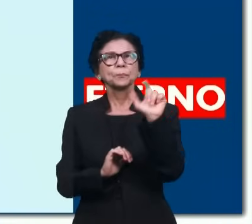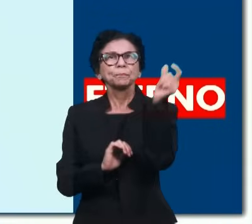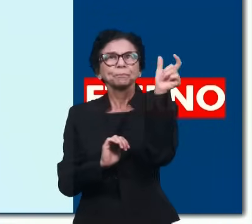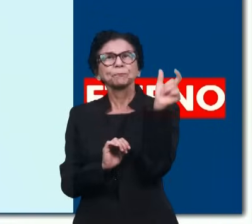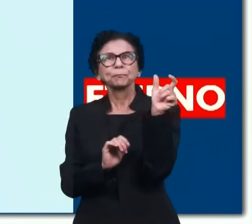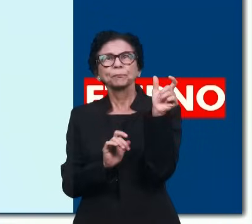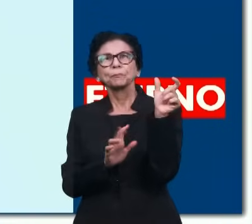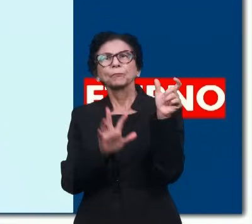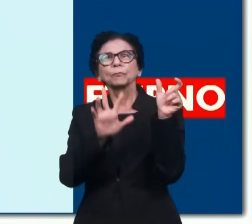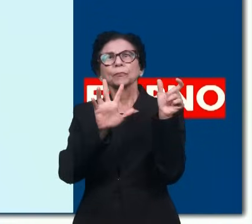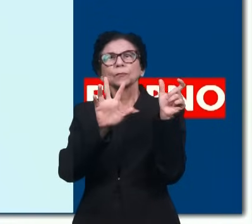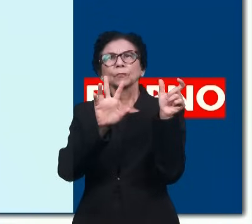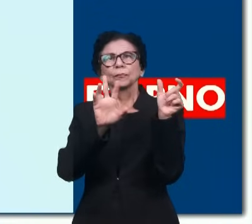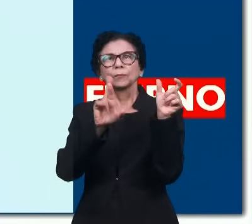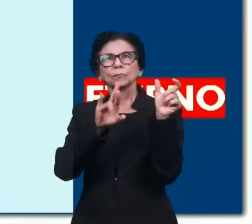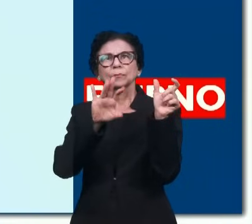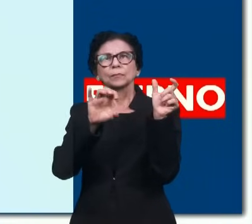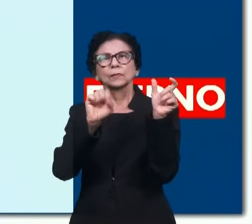reshit.